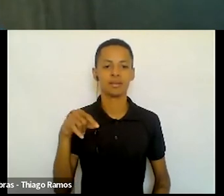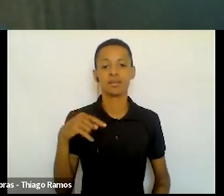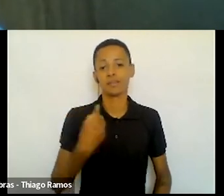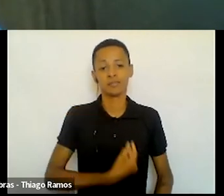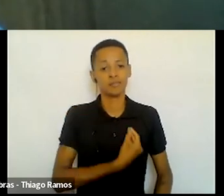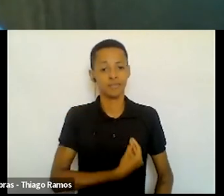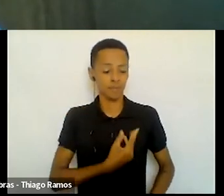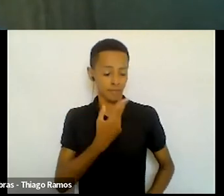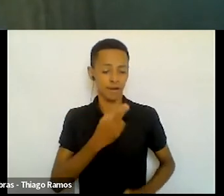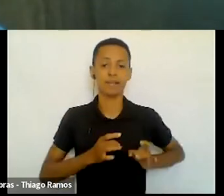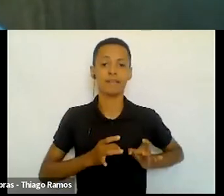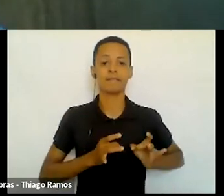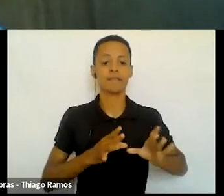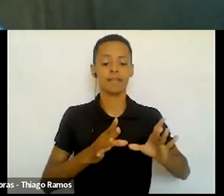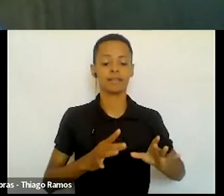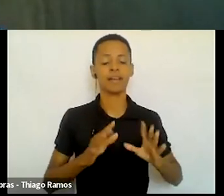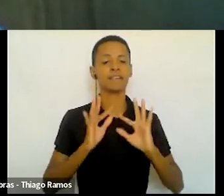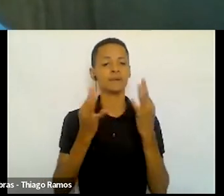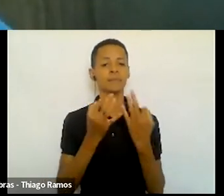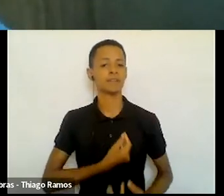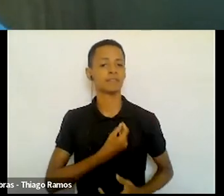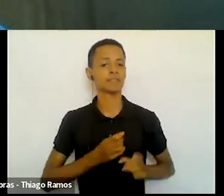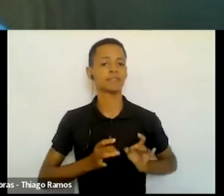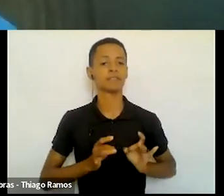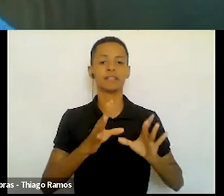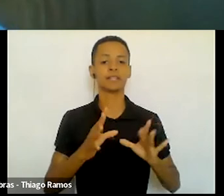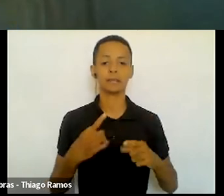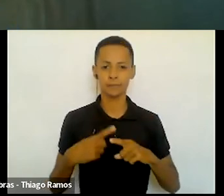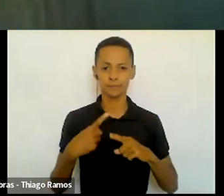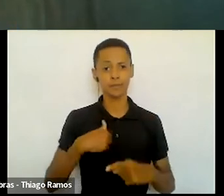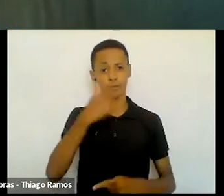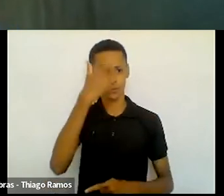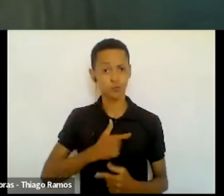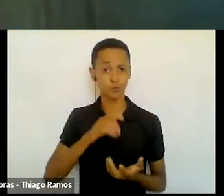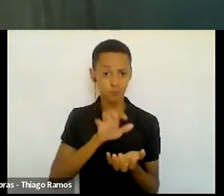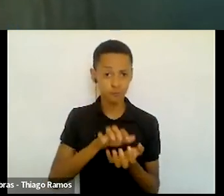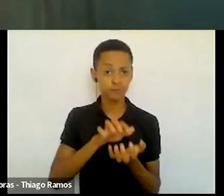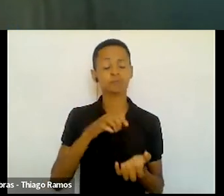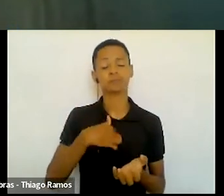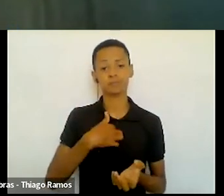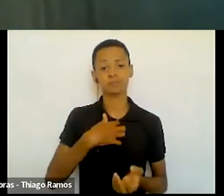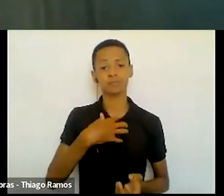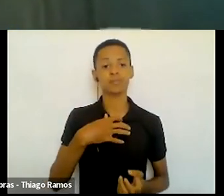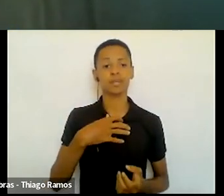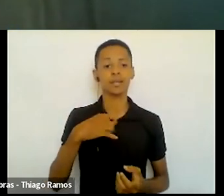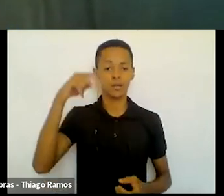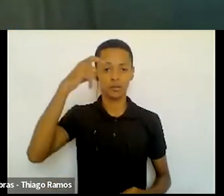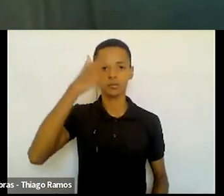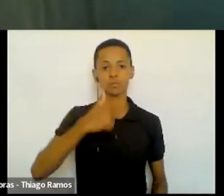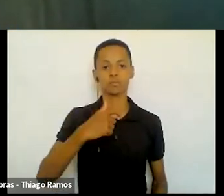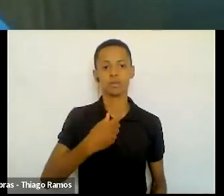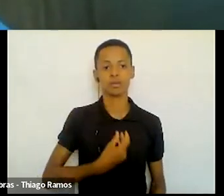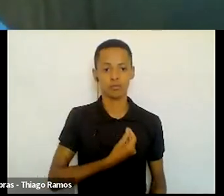né, enfim, a vida da nossa família. Eu falo isso porque eu sou de Recife, sou de Pernambuco, estou num governo, teoricamente, aqui, sob um